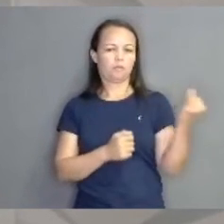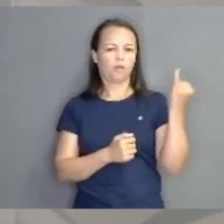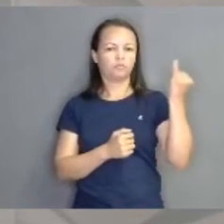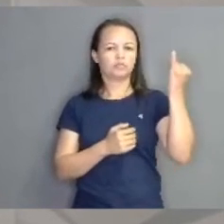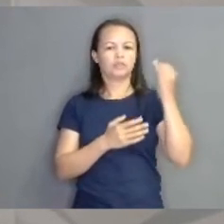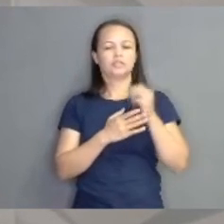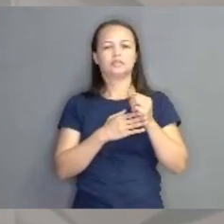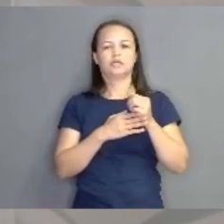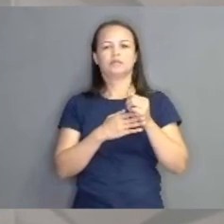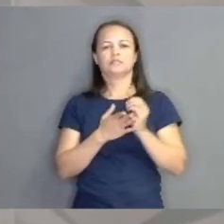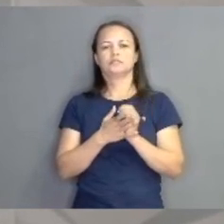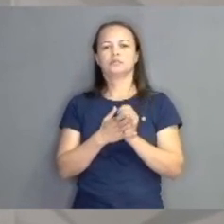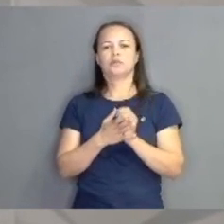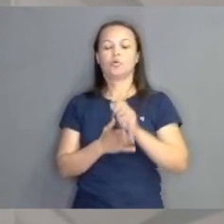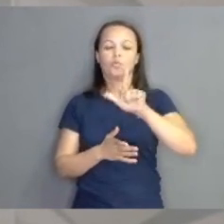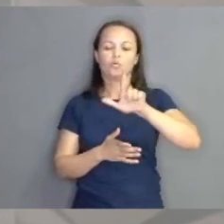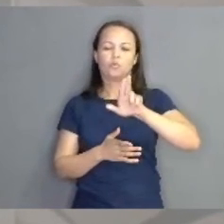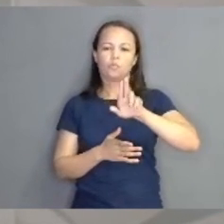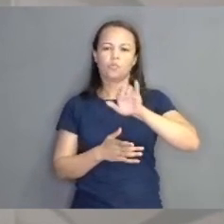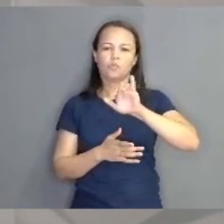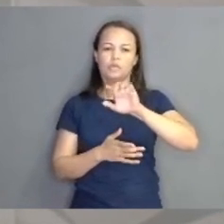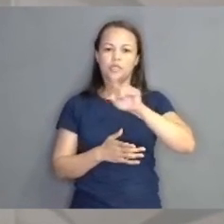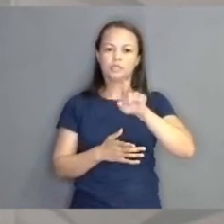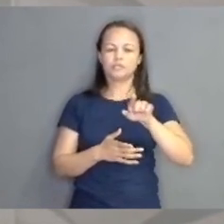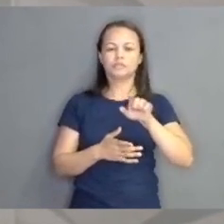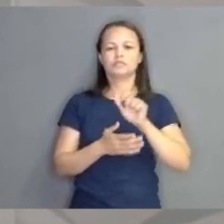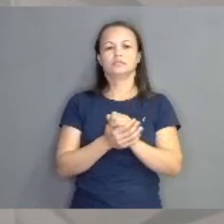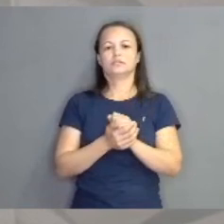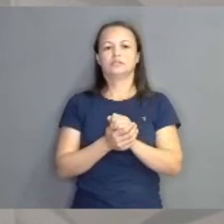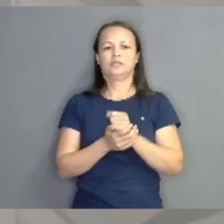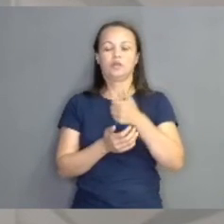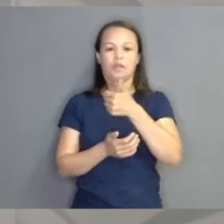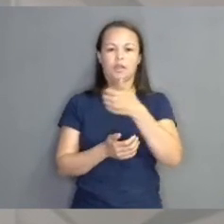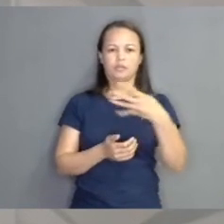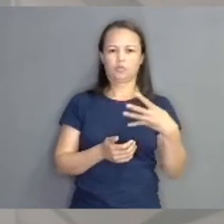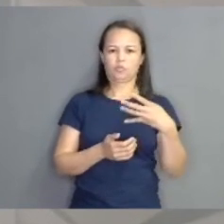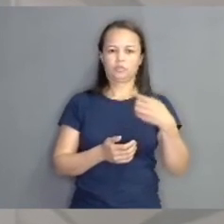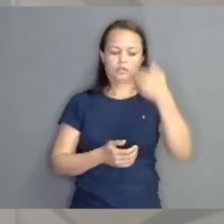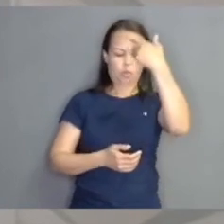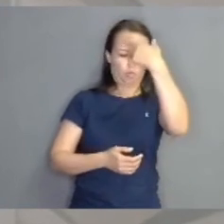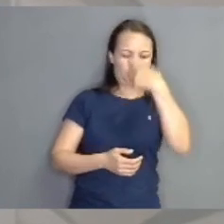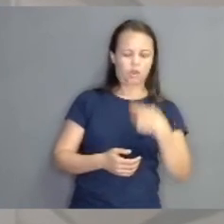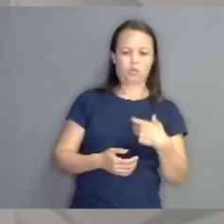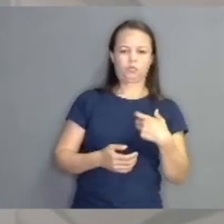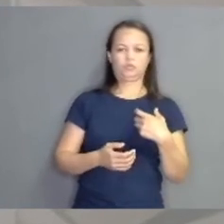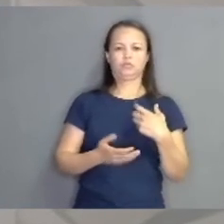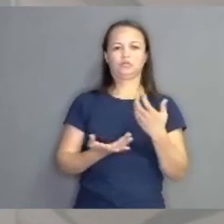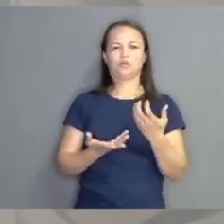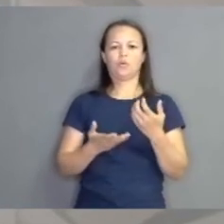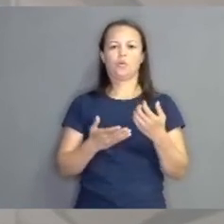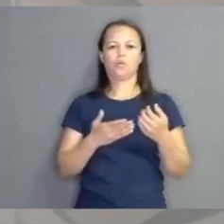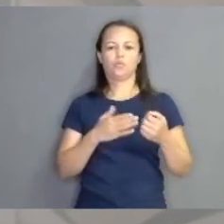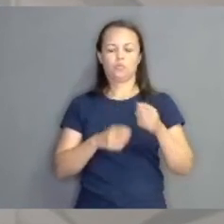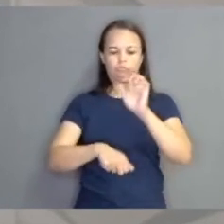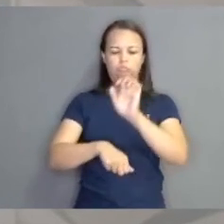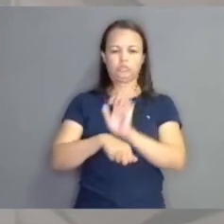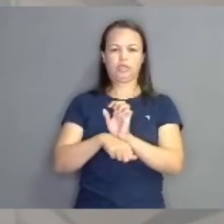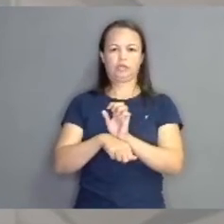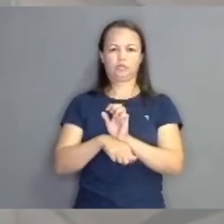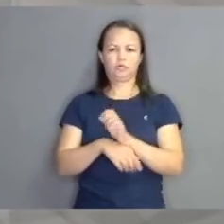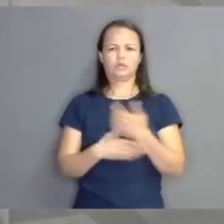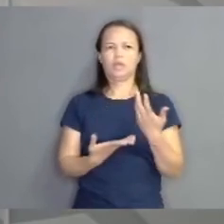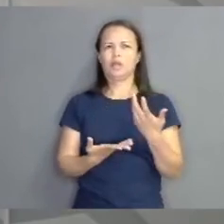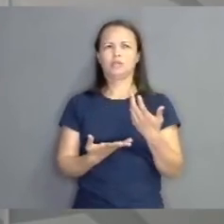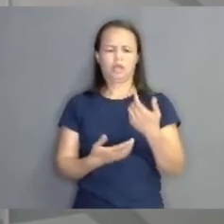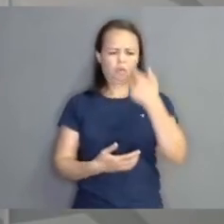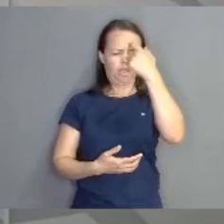a expressão l'état moi, eu sou o Estado. Ele dizia que ele era o rei Sol. Imagina um rei dizendo